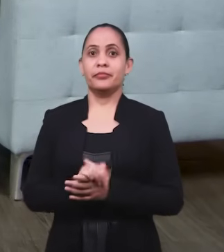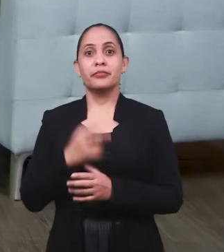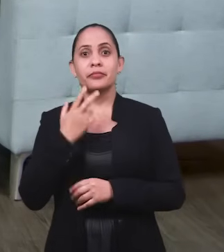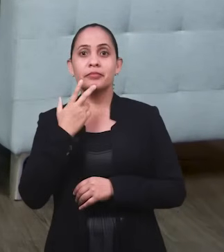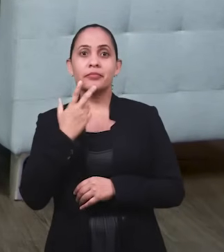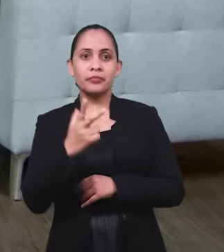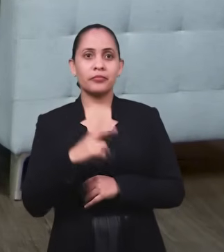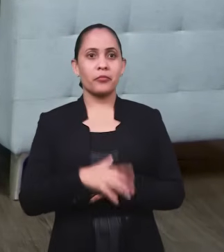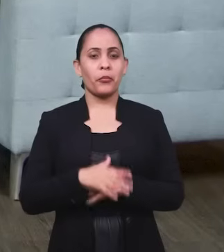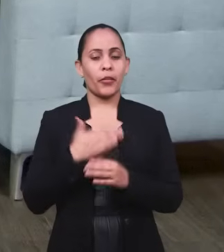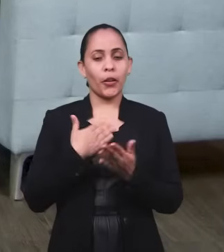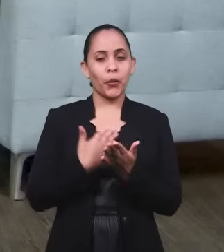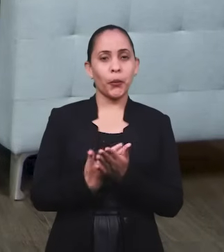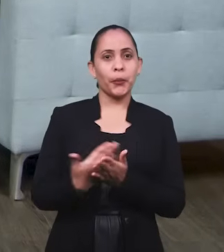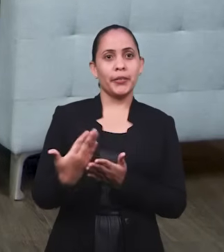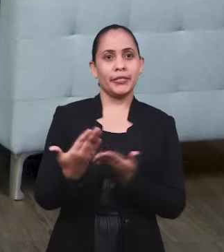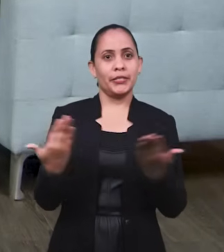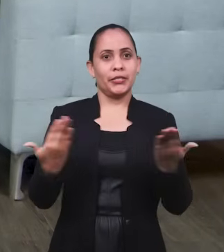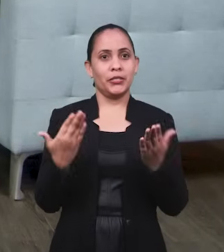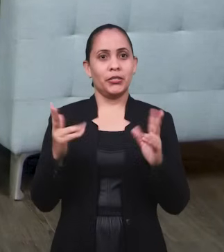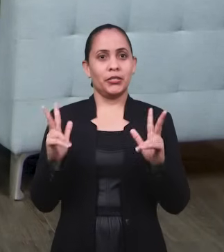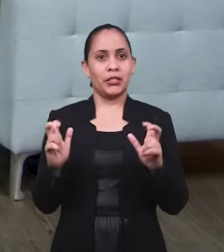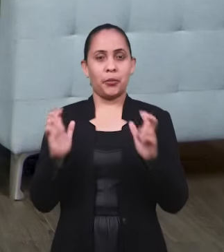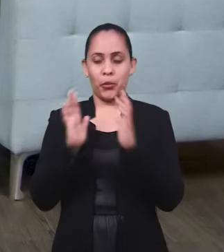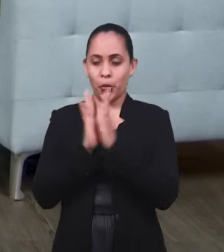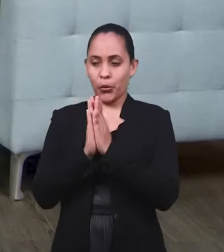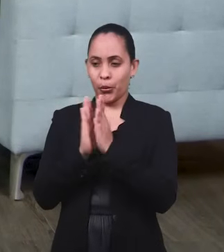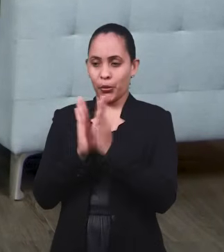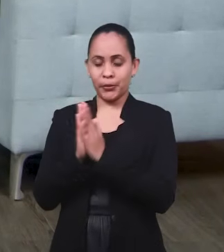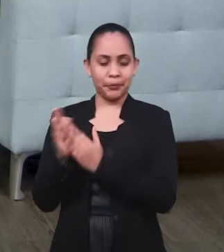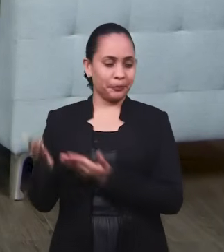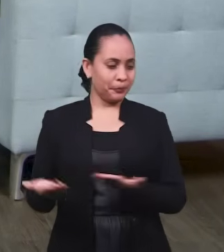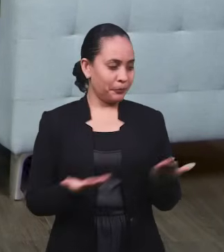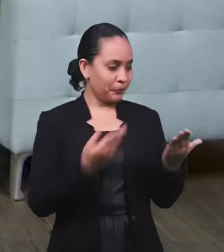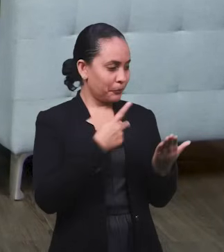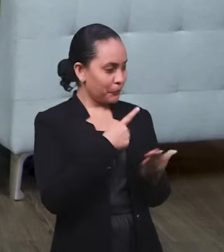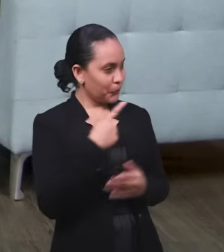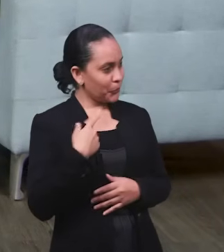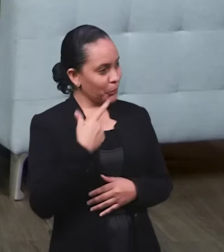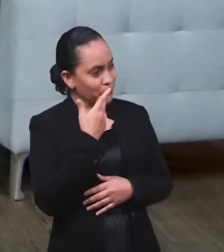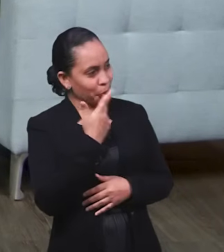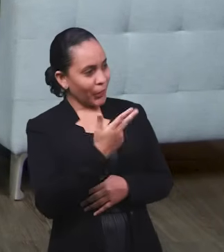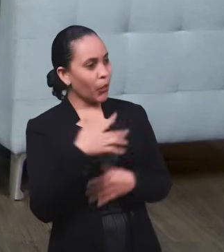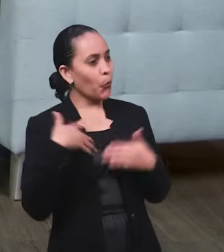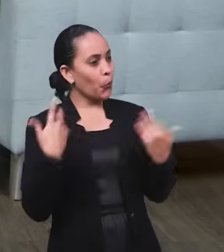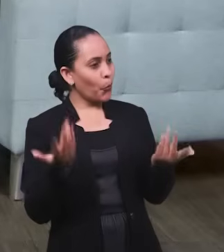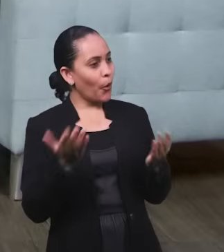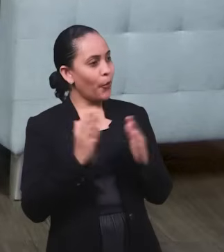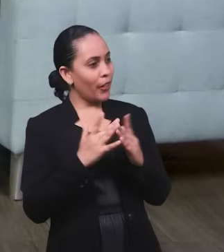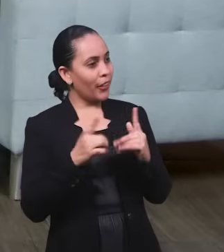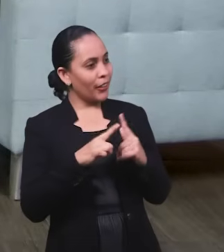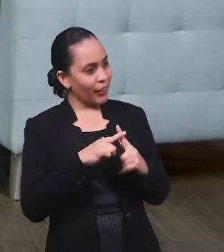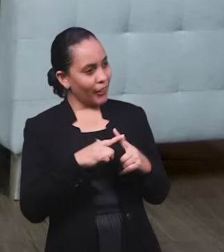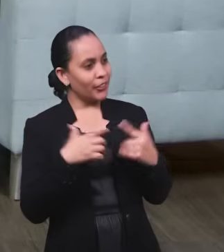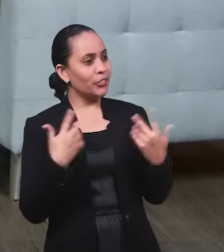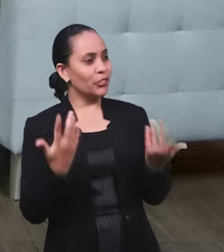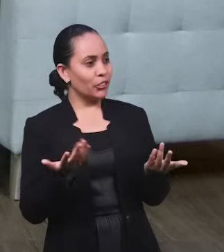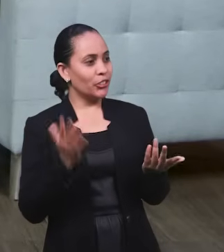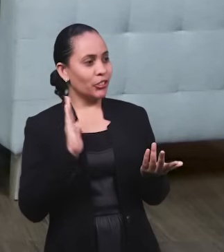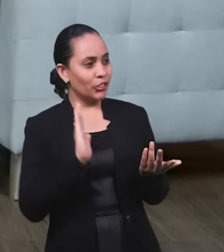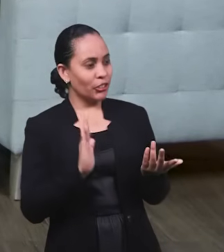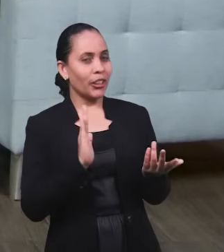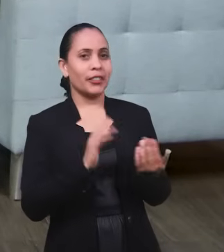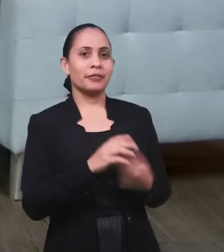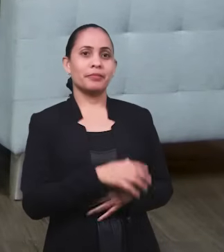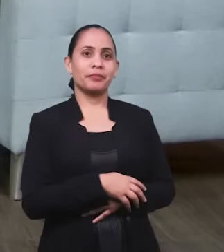falar um pouco e começar falando sobre oração. Pastor Humberto, conta pra gente aí qual é a igreja que o senhor está e já pode falar um